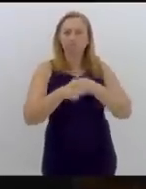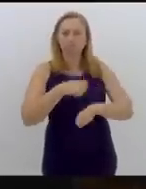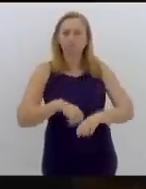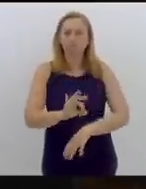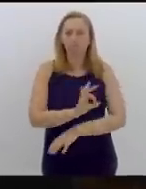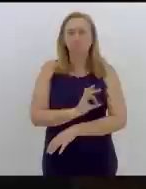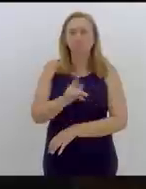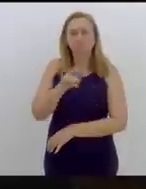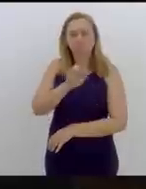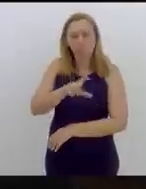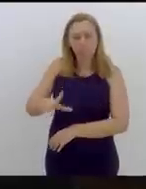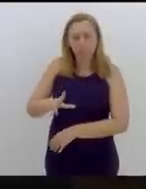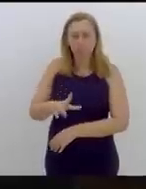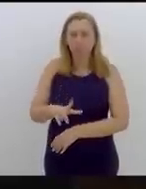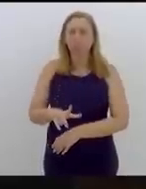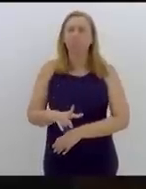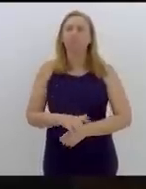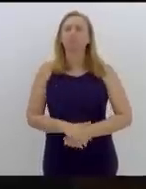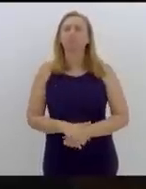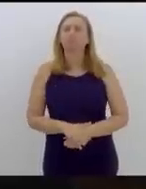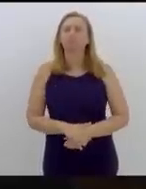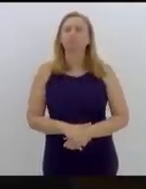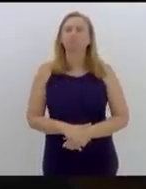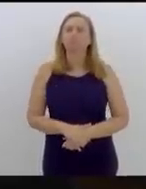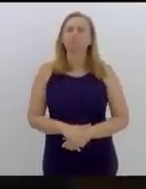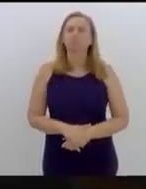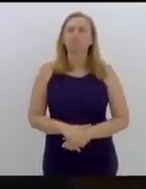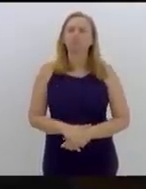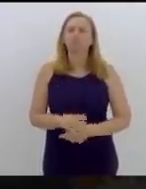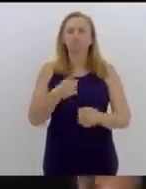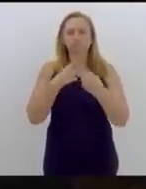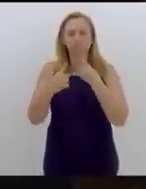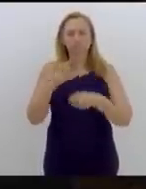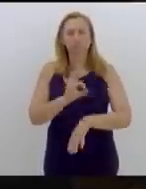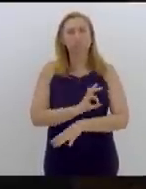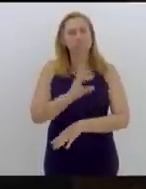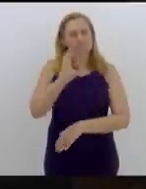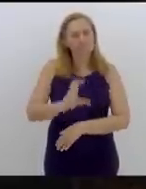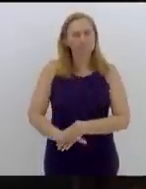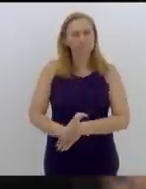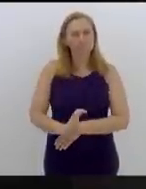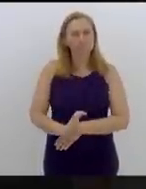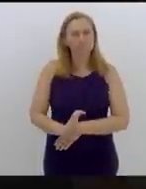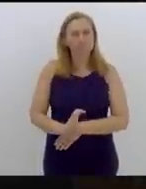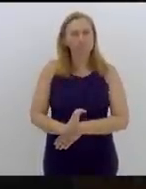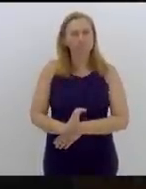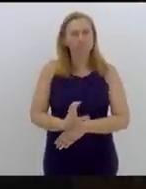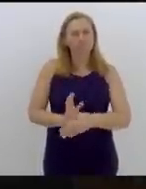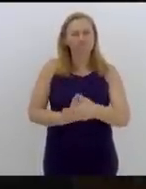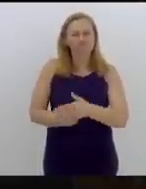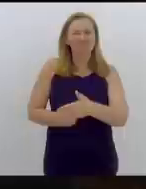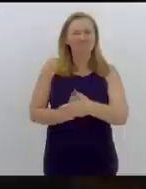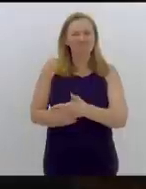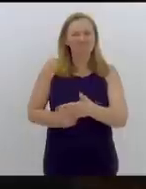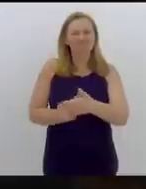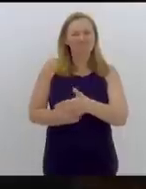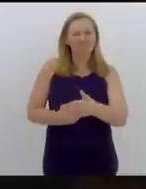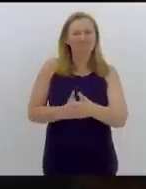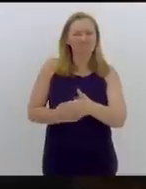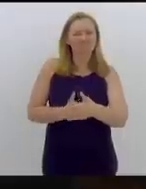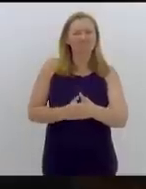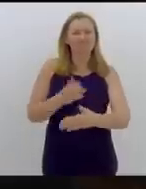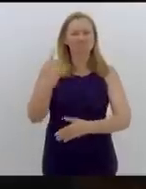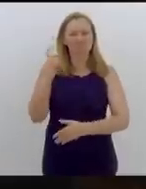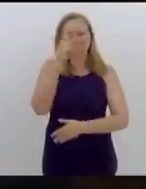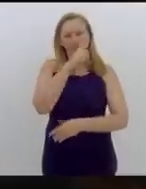penal tem sido mais aberto e o diálogo com a polícia civil cheio de obstáculos a gente